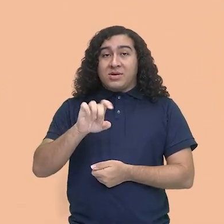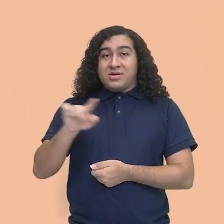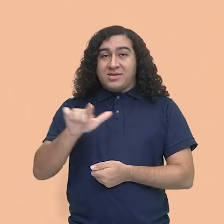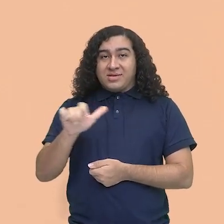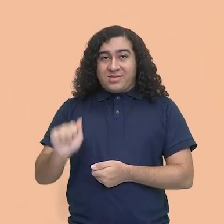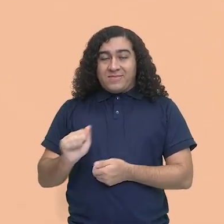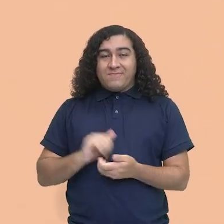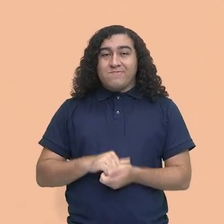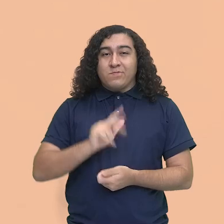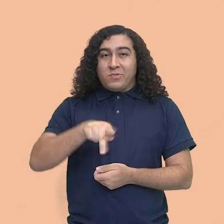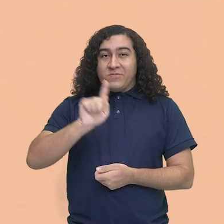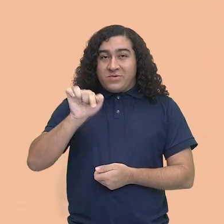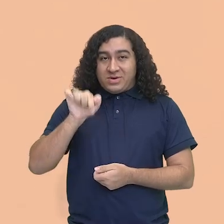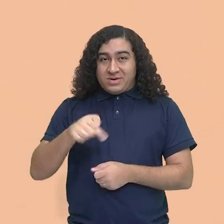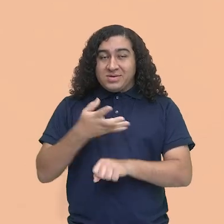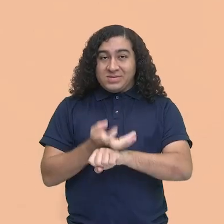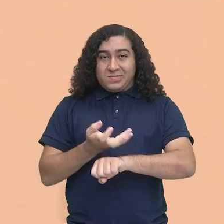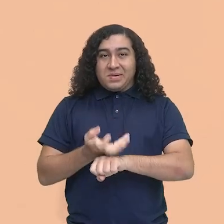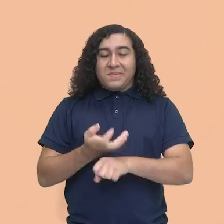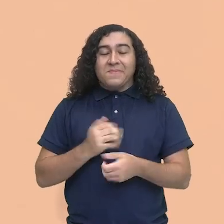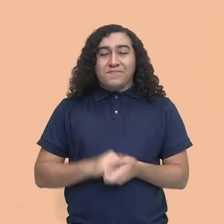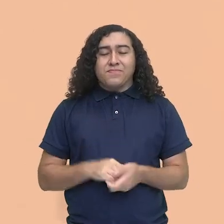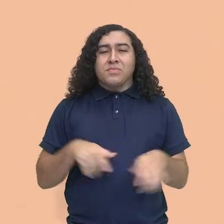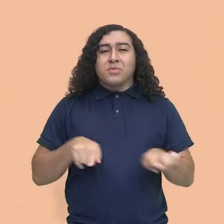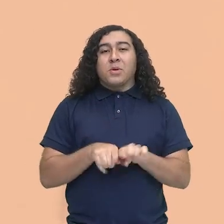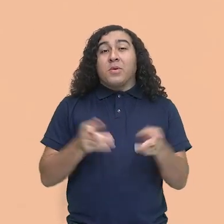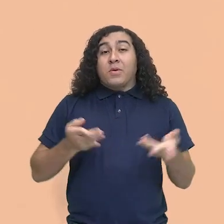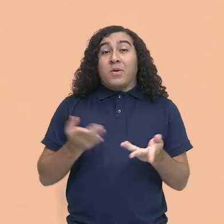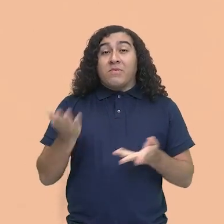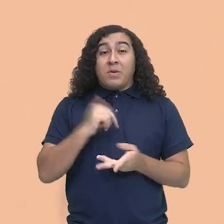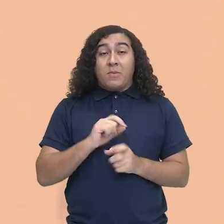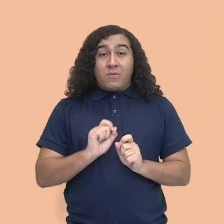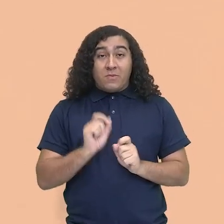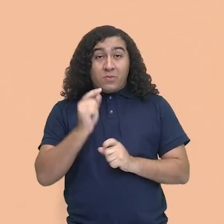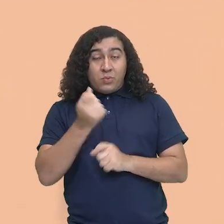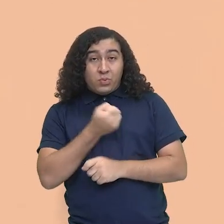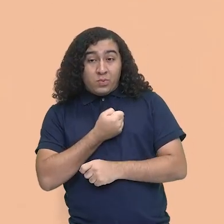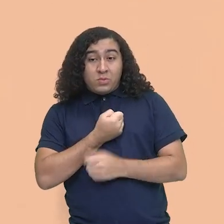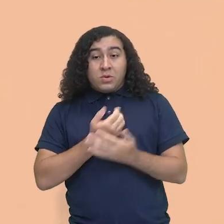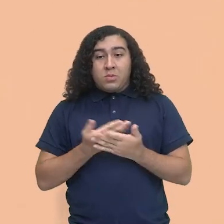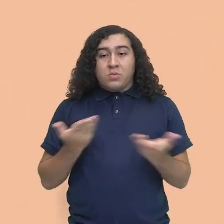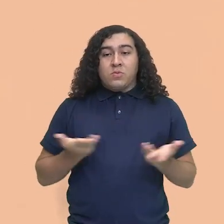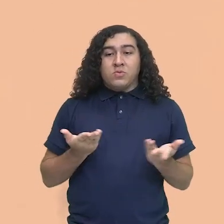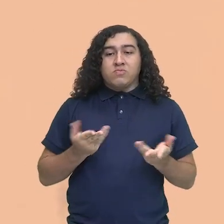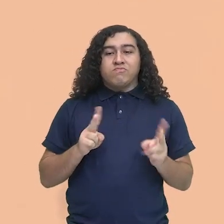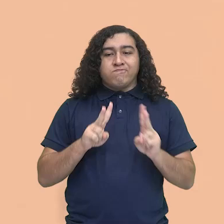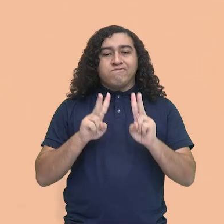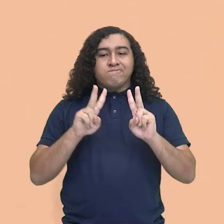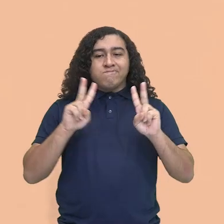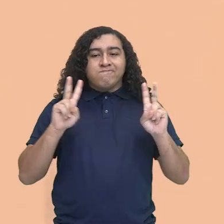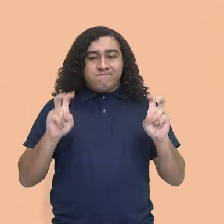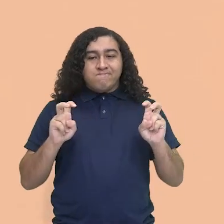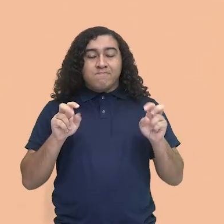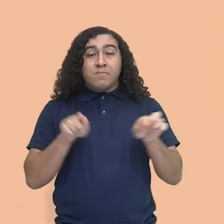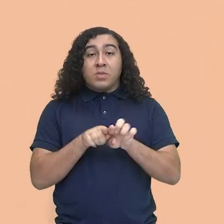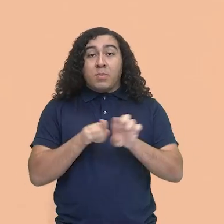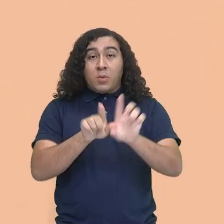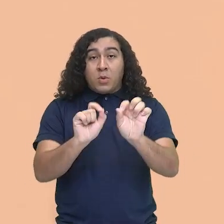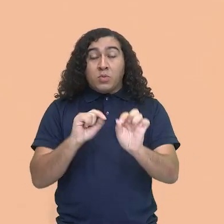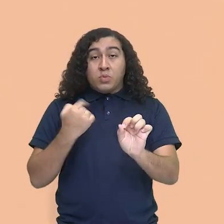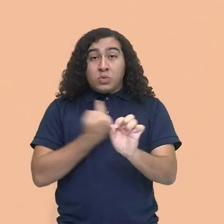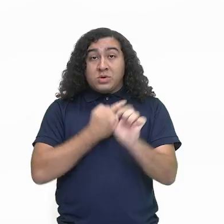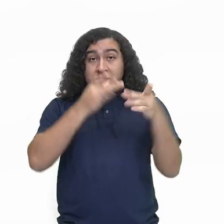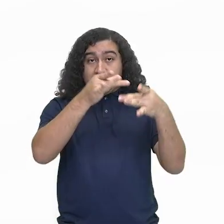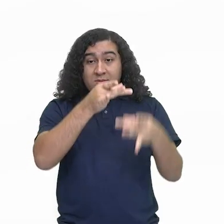Xavier, professora do componente de Geografia, e vamos verificar o número da nossa aula, o nosso objeto de conhecimento e também o